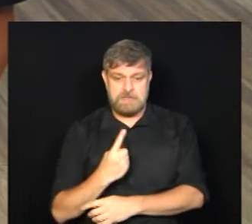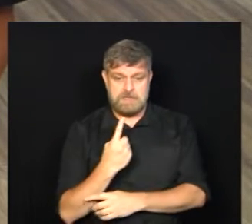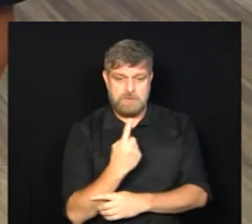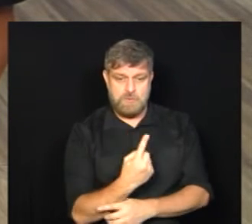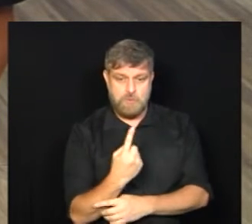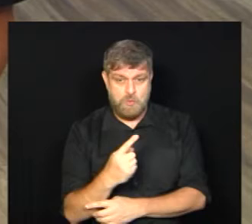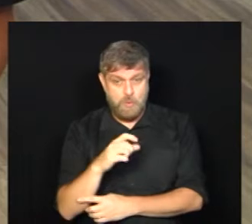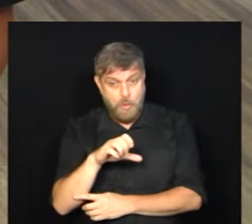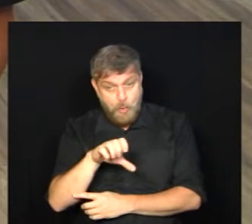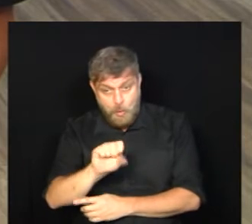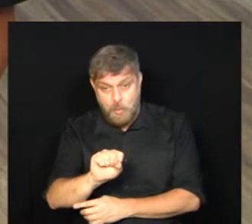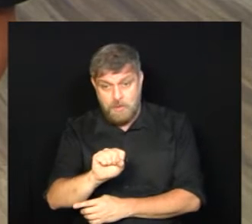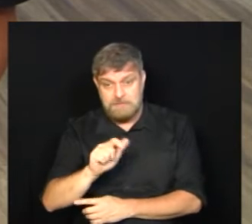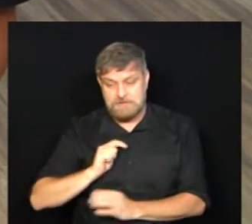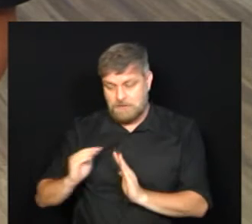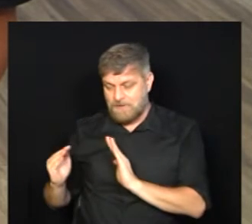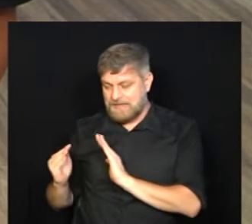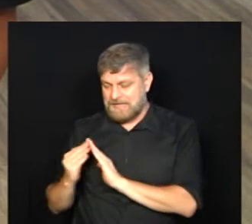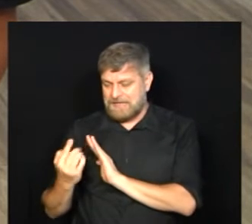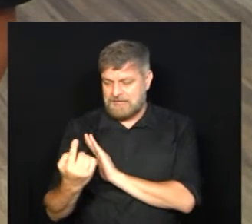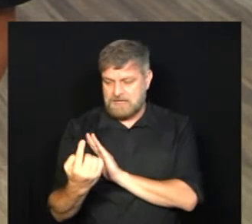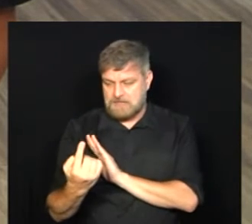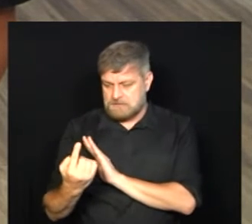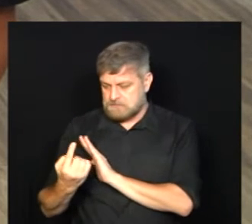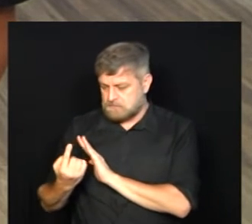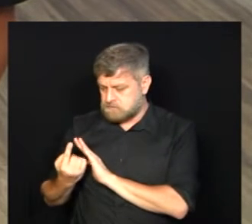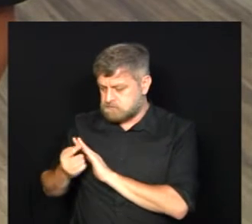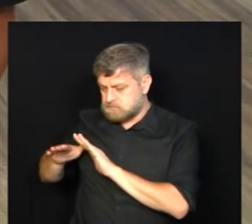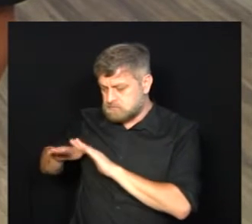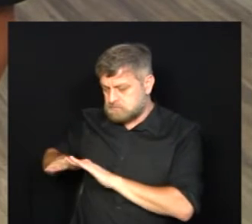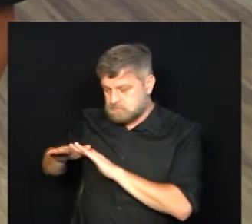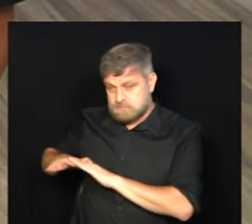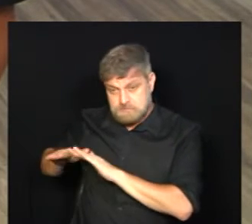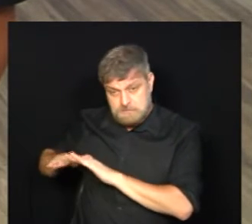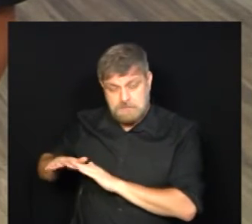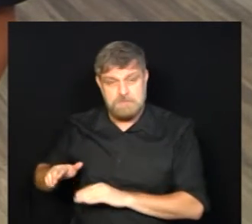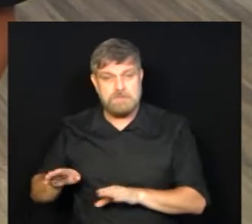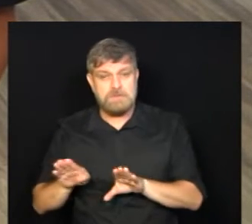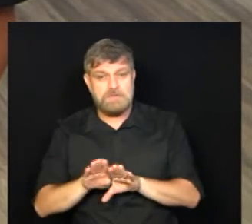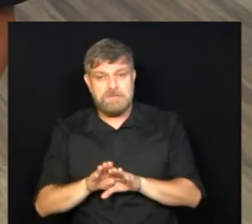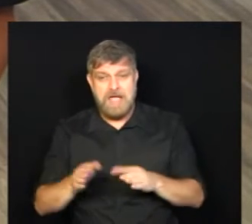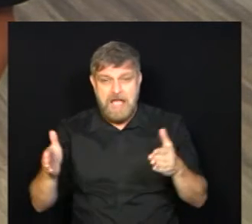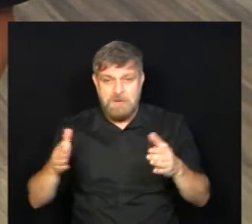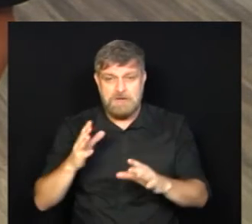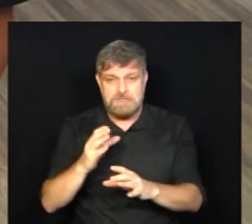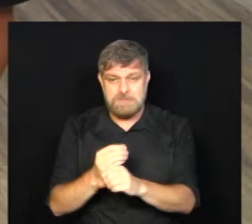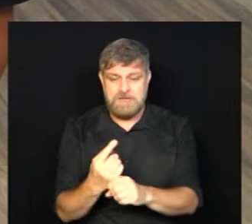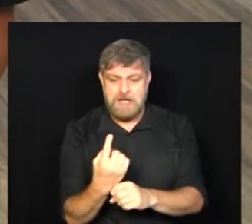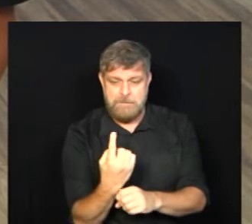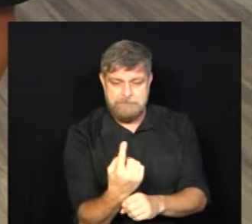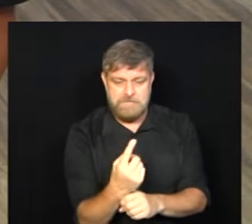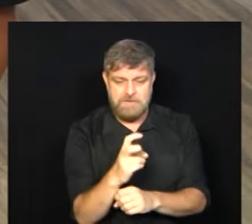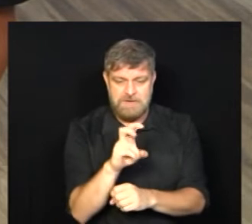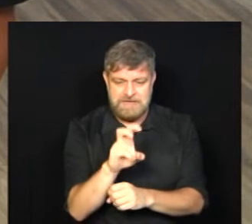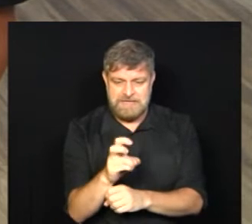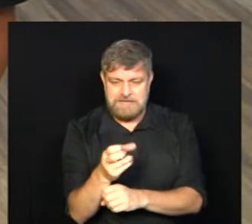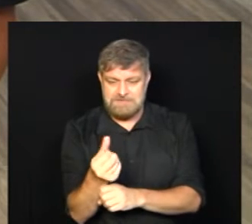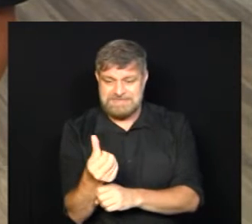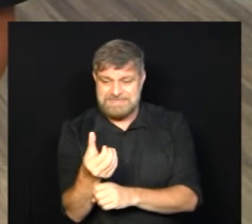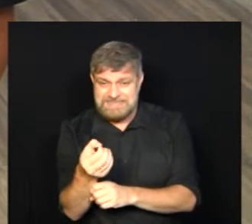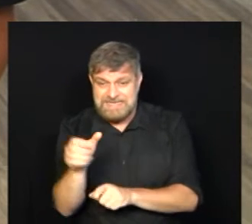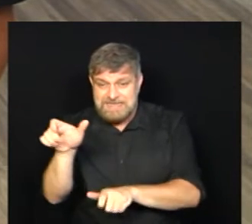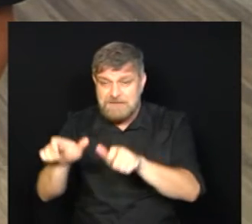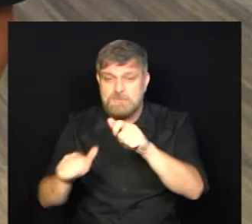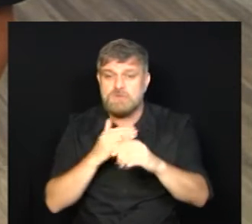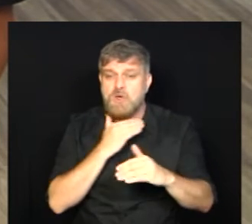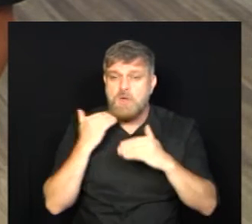em isolamento domiciliar e temos agora 1.560 óbitos na cidade. São